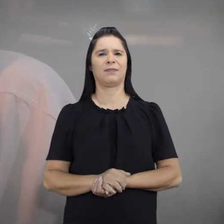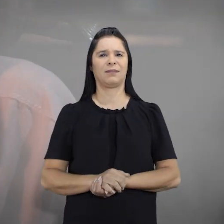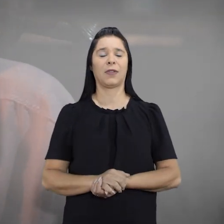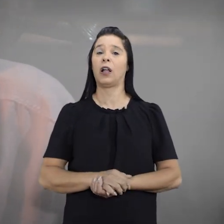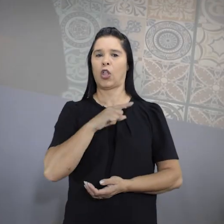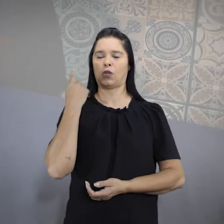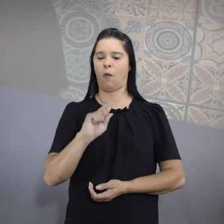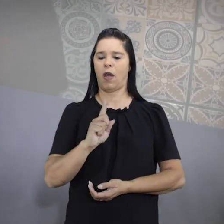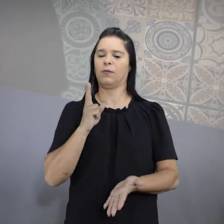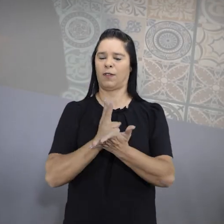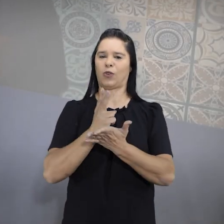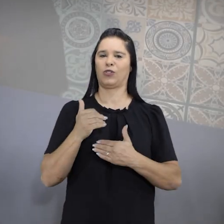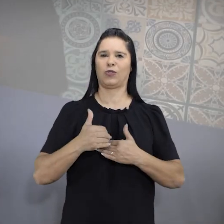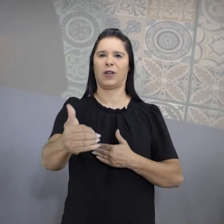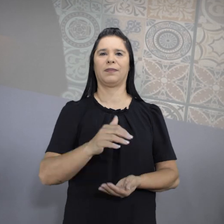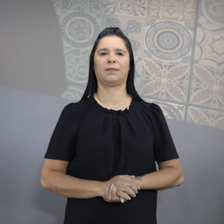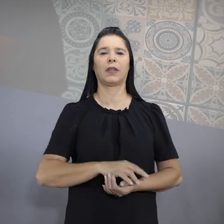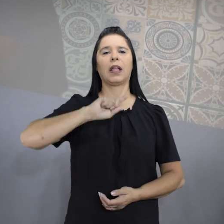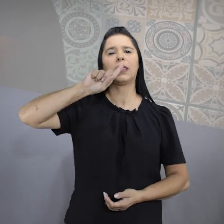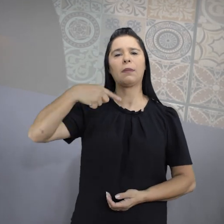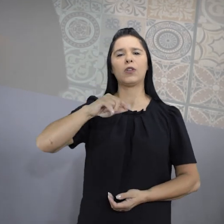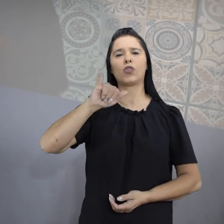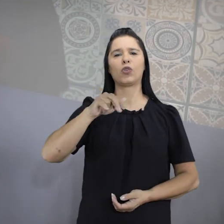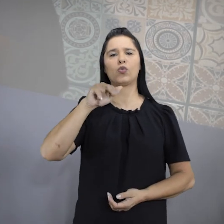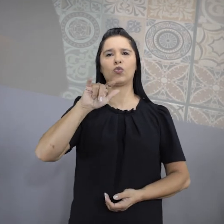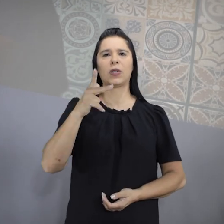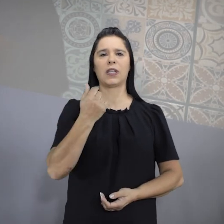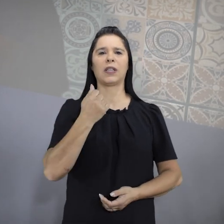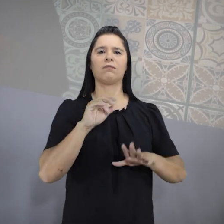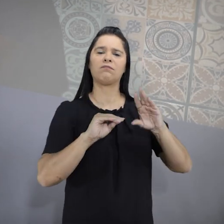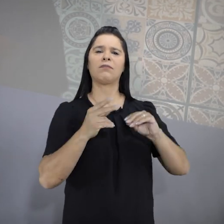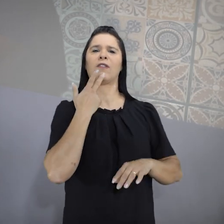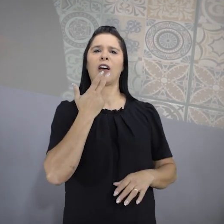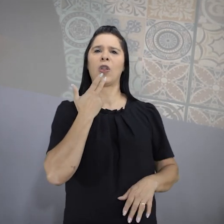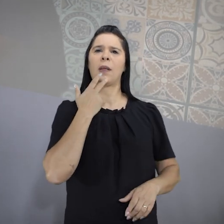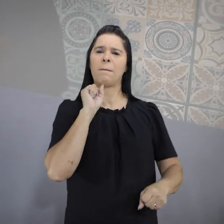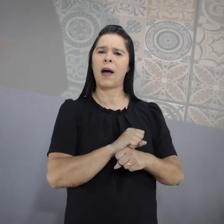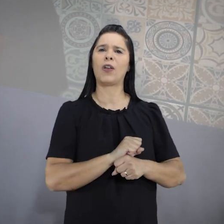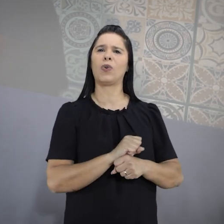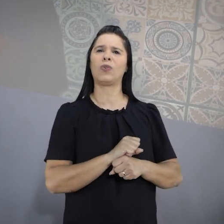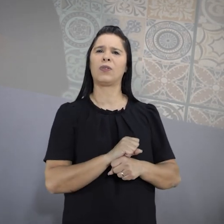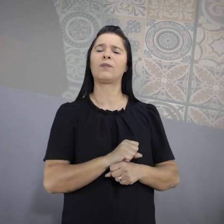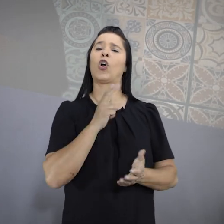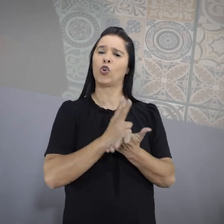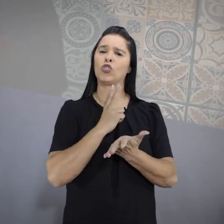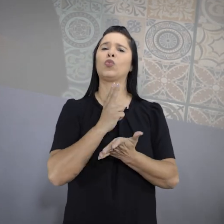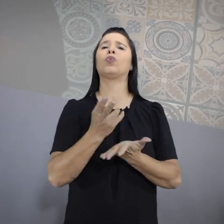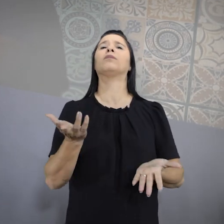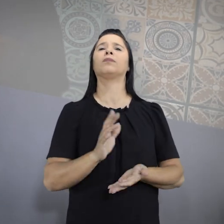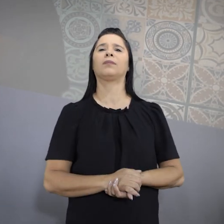ainda. A gente, depois que o Juquinha tá mexendo e tudo, aí ele parou de sair, a gente deu continuidade,